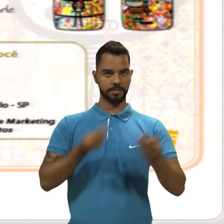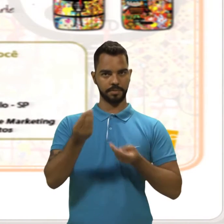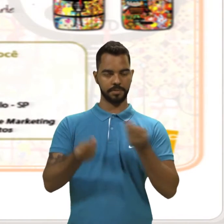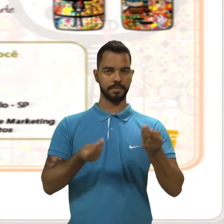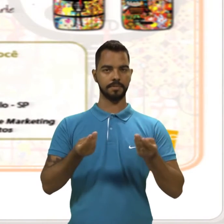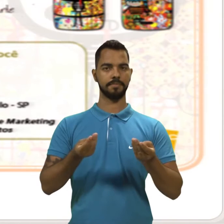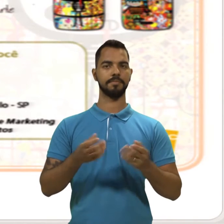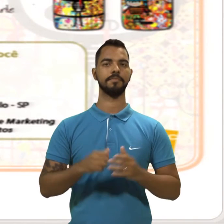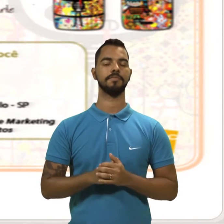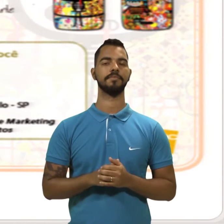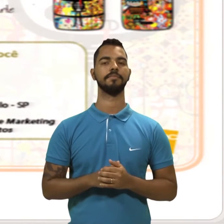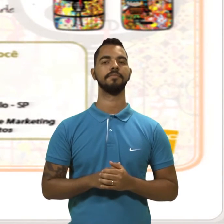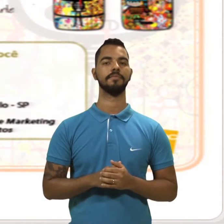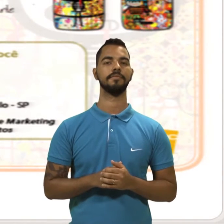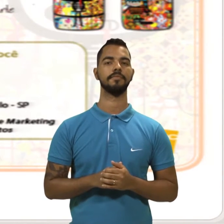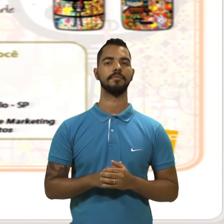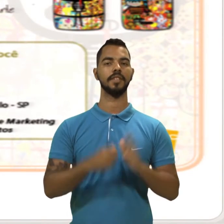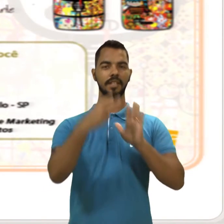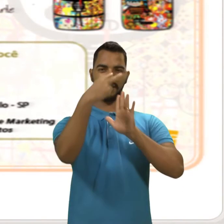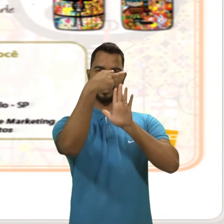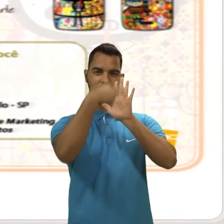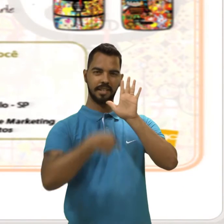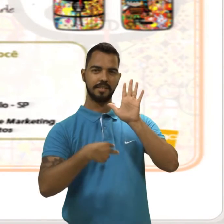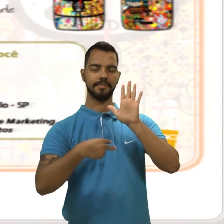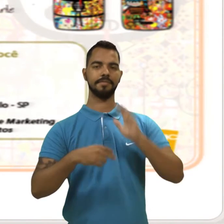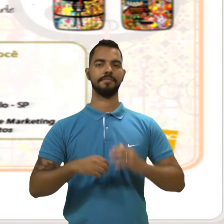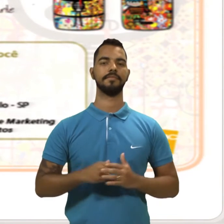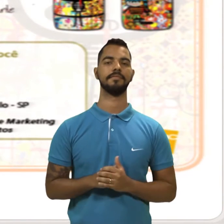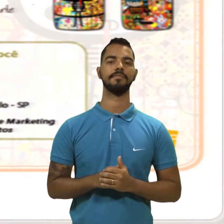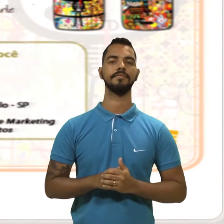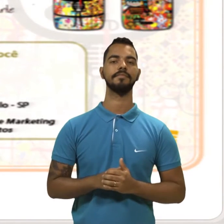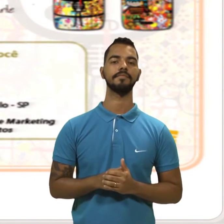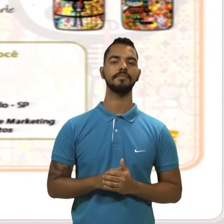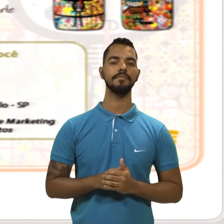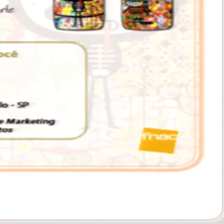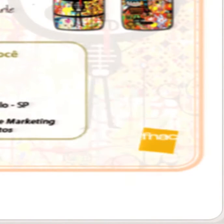A arte que ganhou as ruas, agora mais próxima de você.